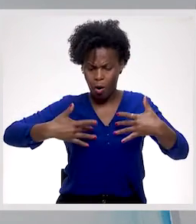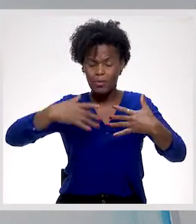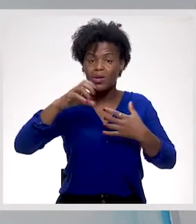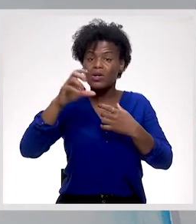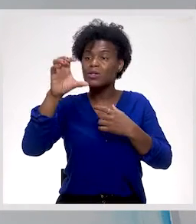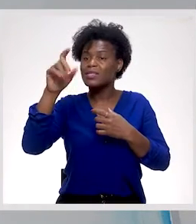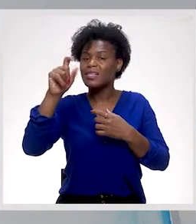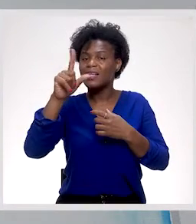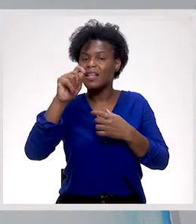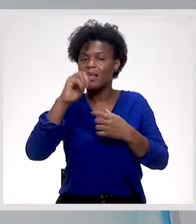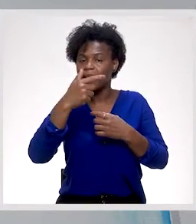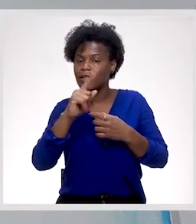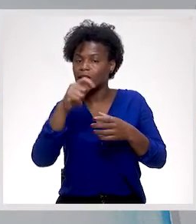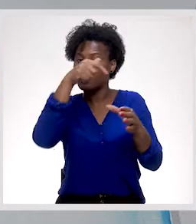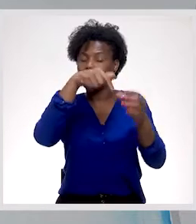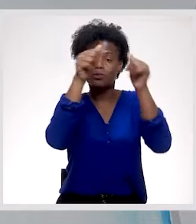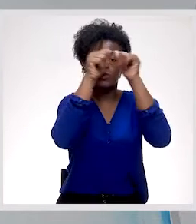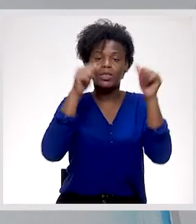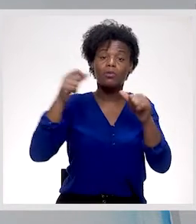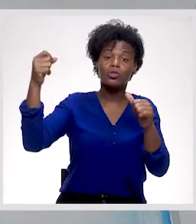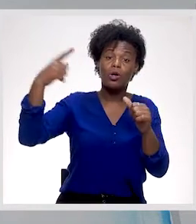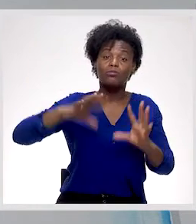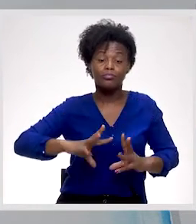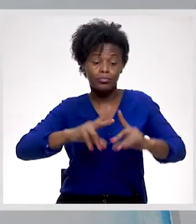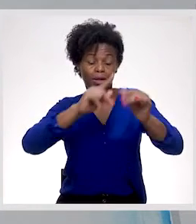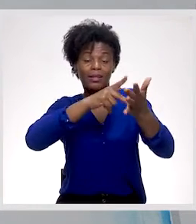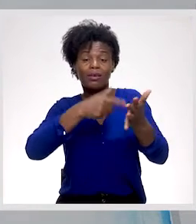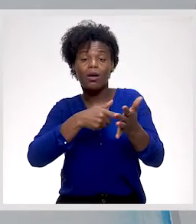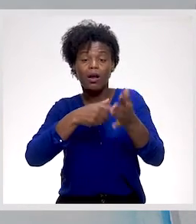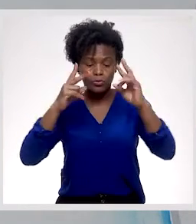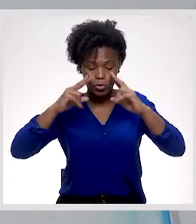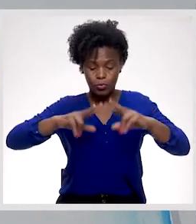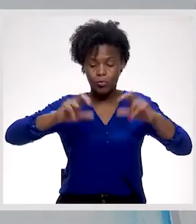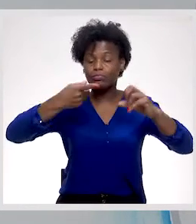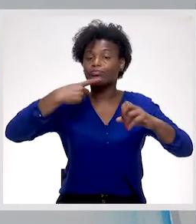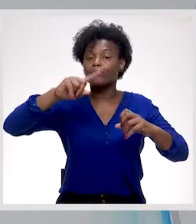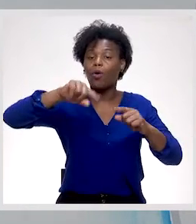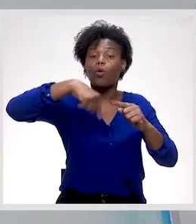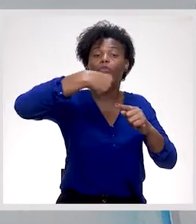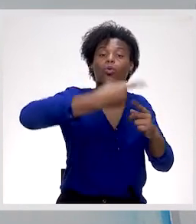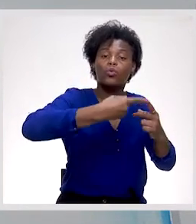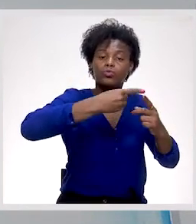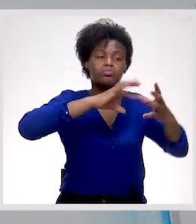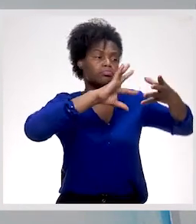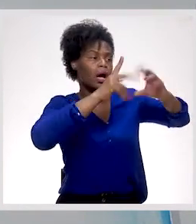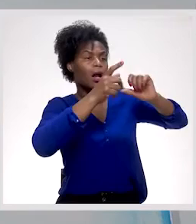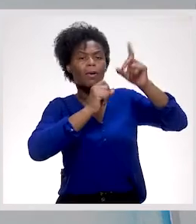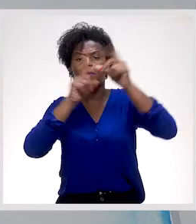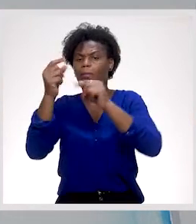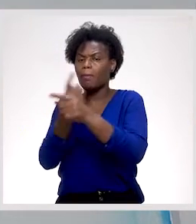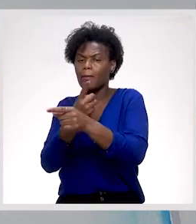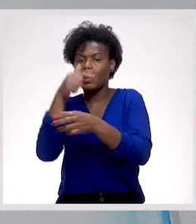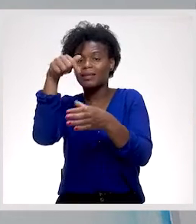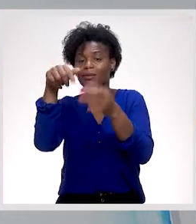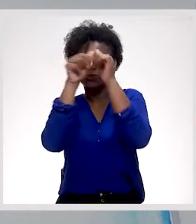Avanços tecnológicos levaram ao descobrimento de outros astros no Sistema Solar. E